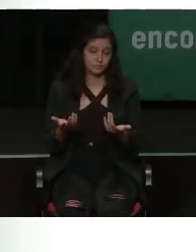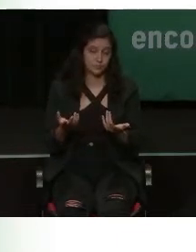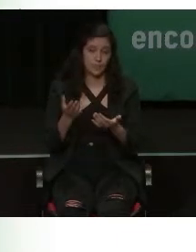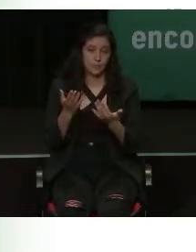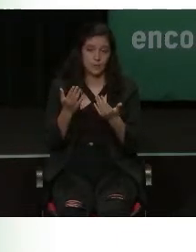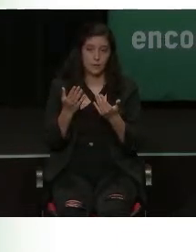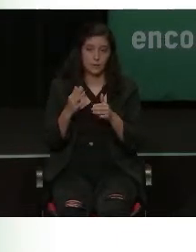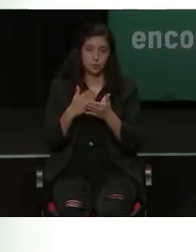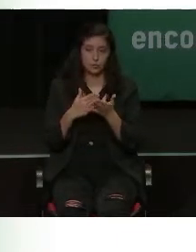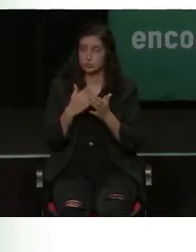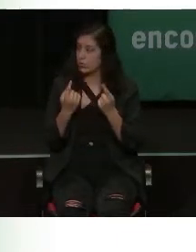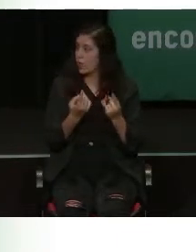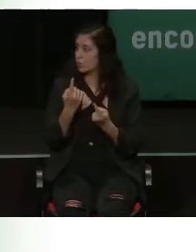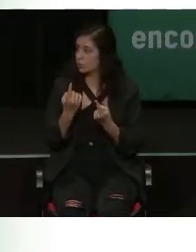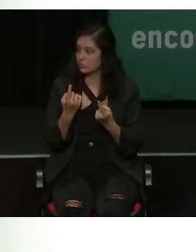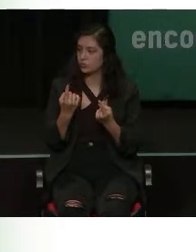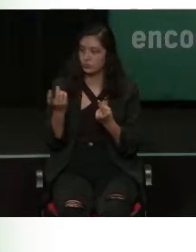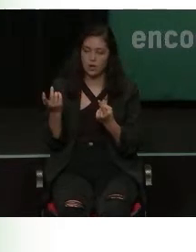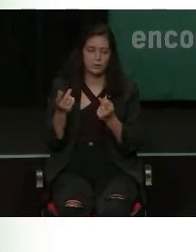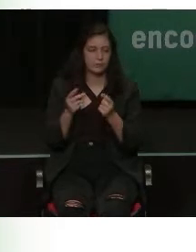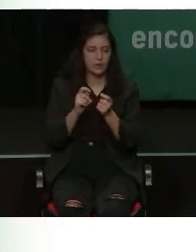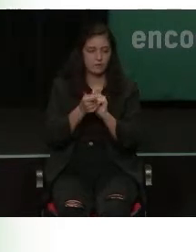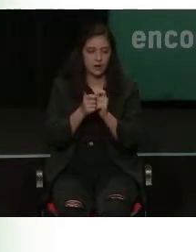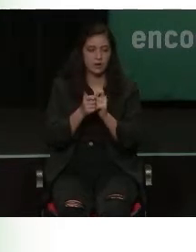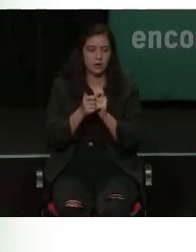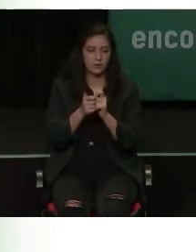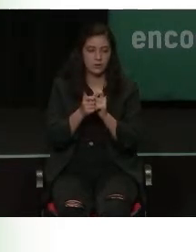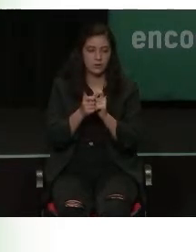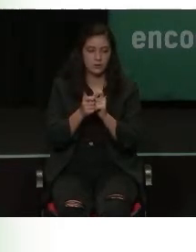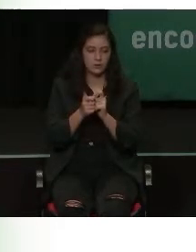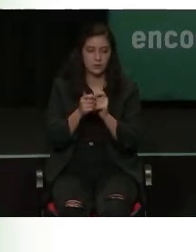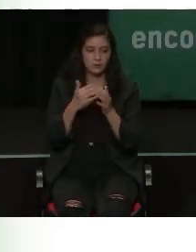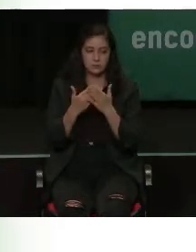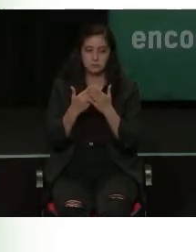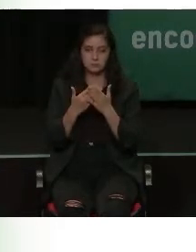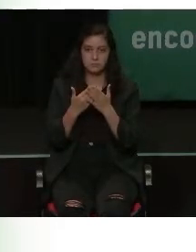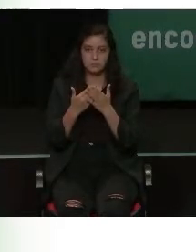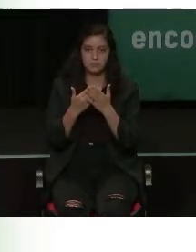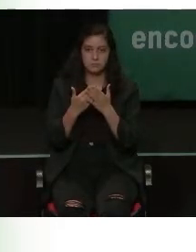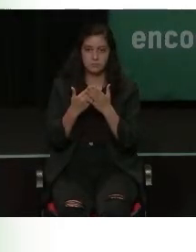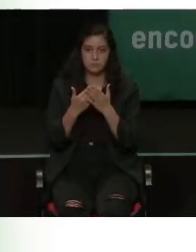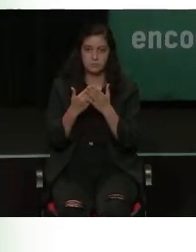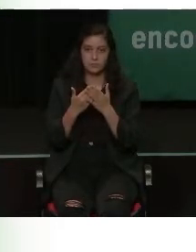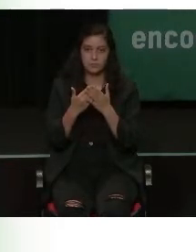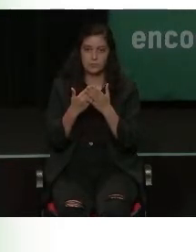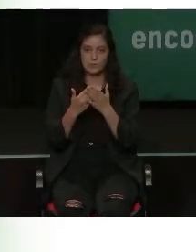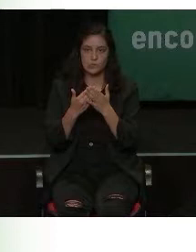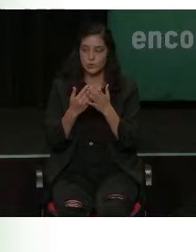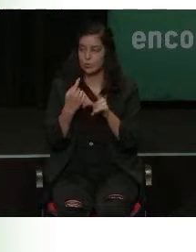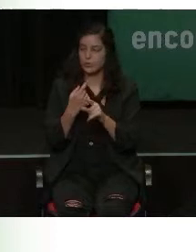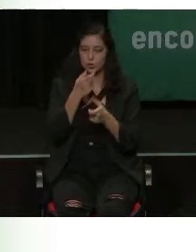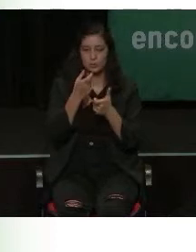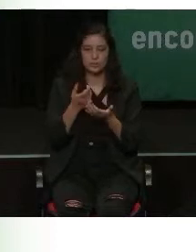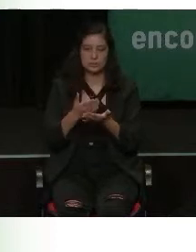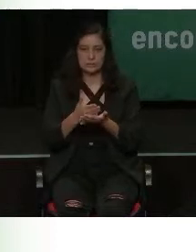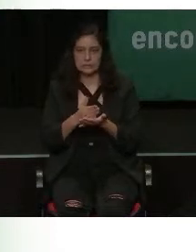indo buscar esta variável, e estudos recentes têm verificado que as pessoas com vinculação insegura e também